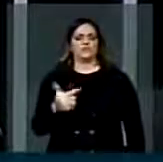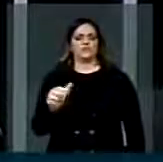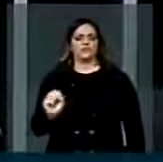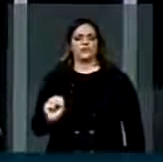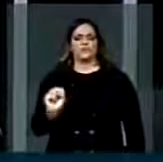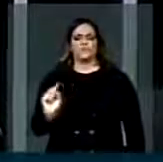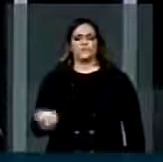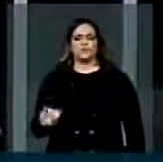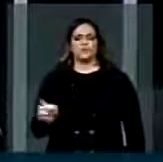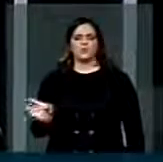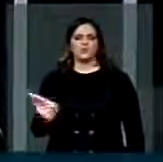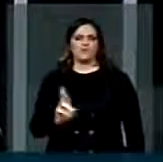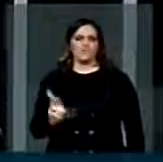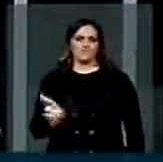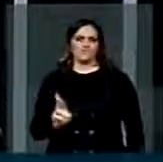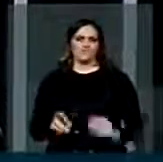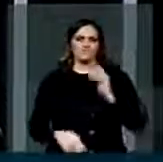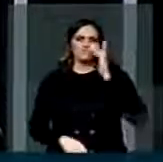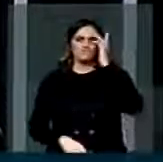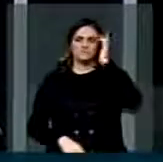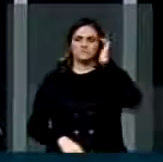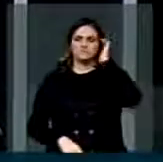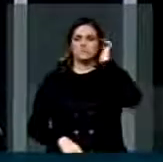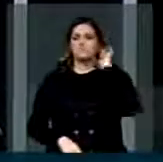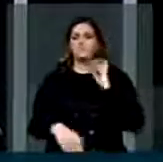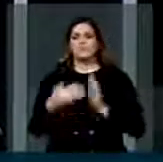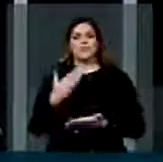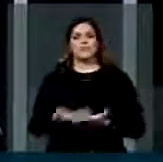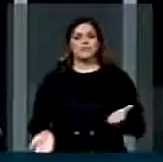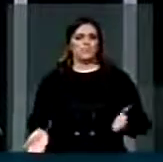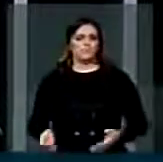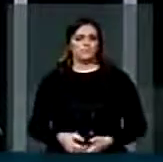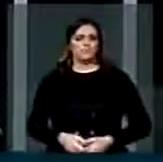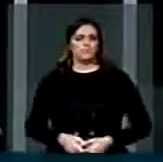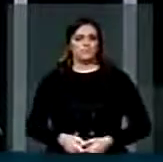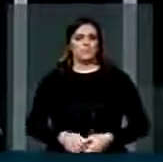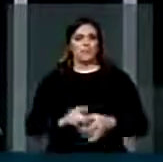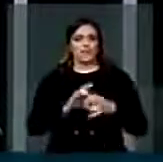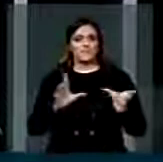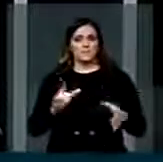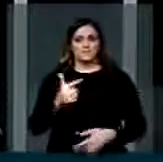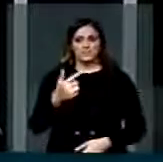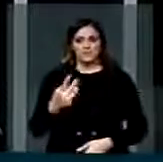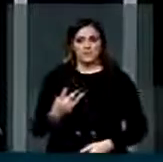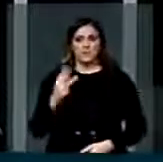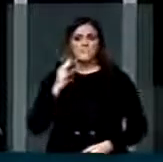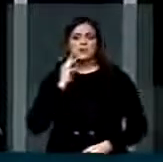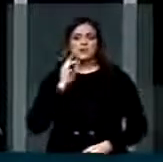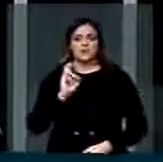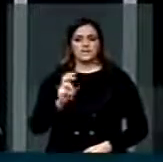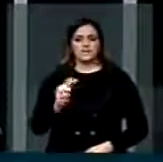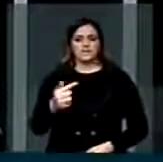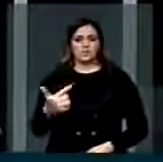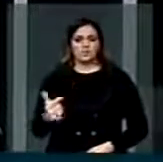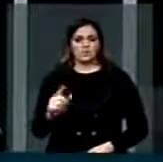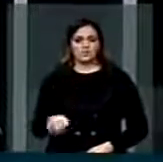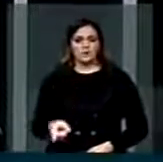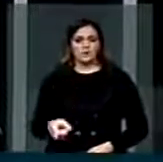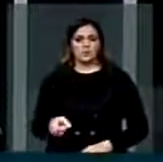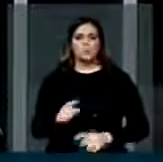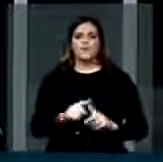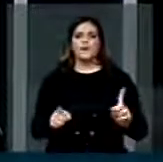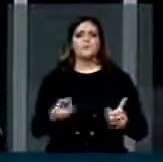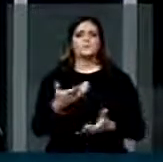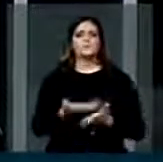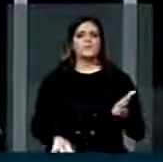828 mil reais. Ou seja, liberei 23 milhões 572 mil,